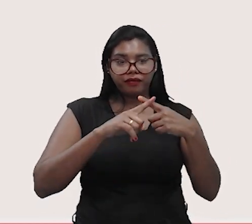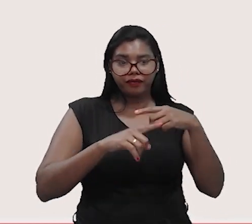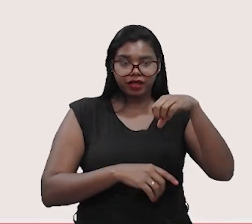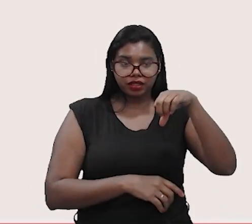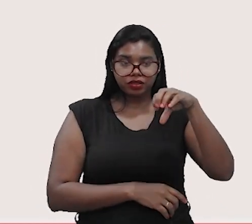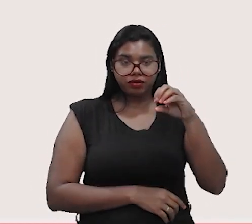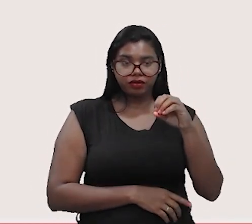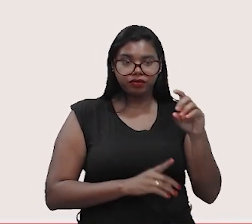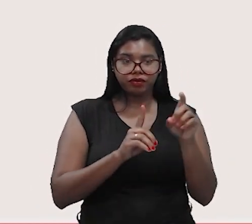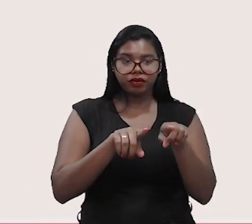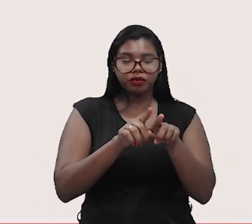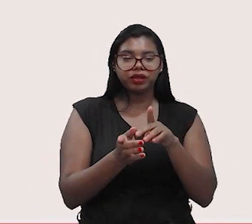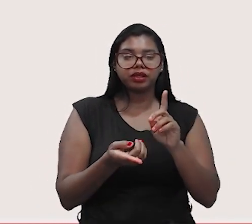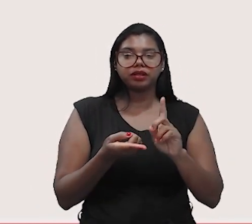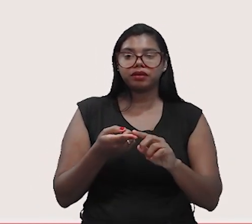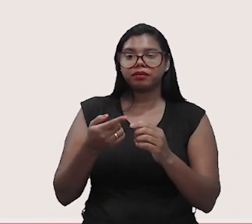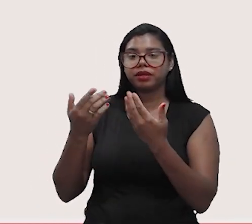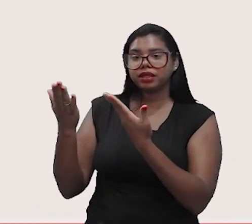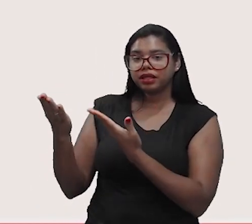aqui exatamente